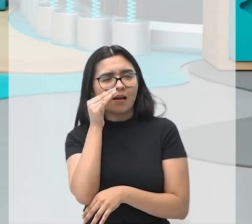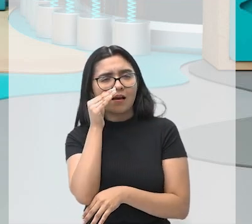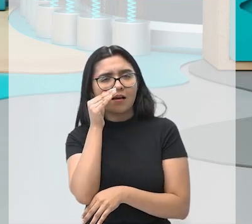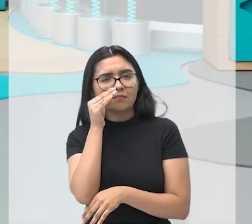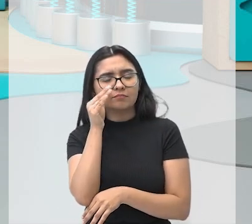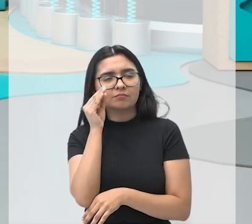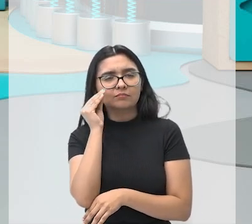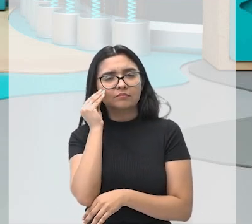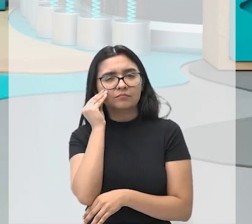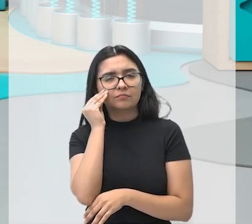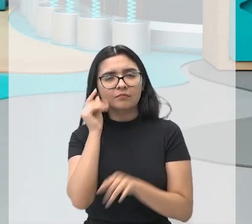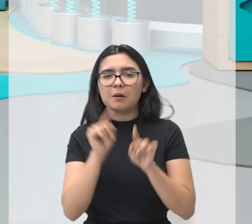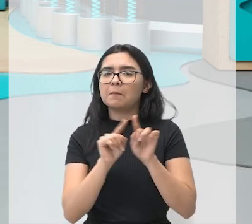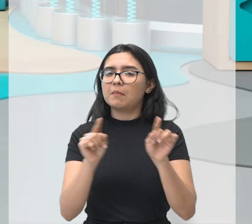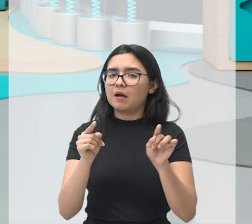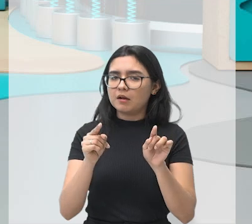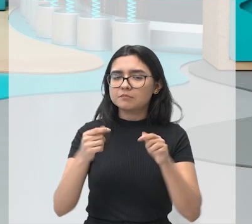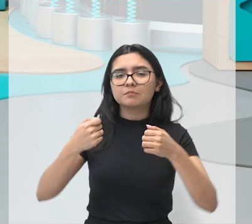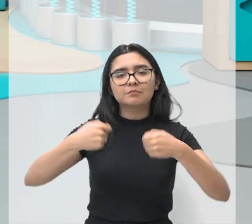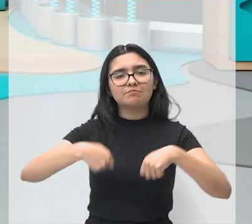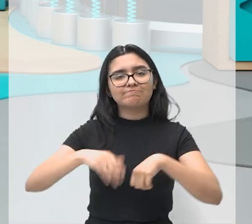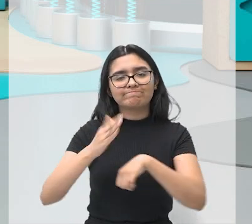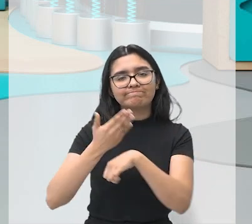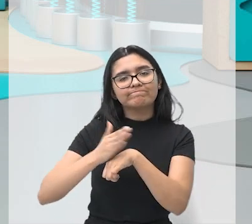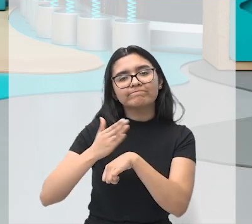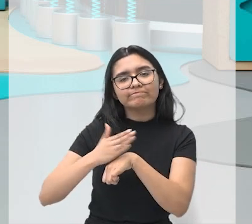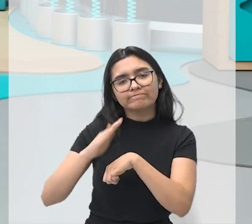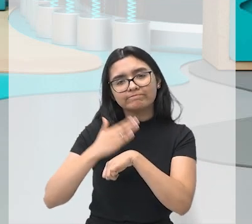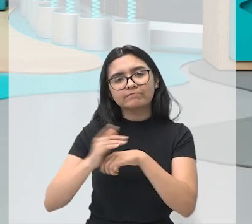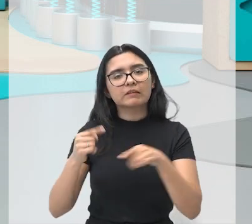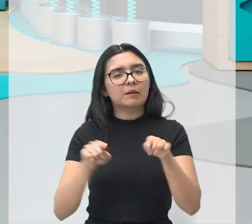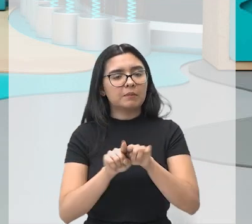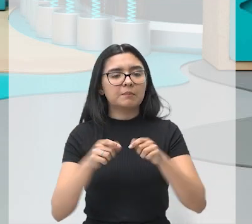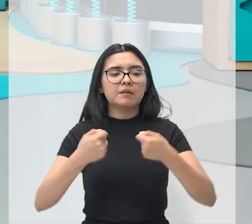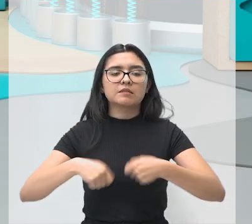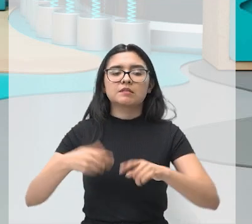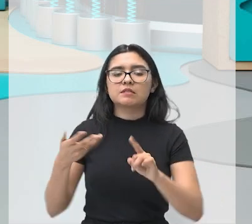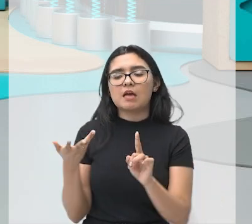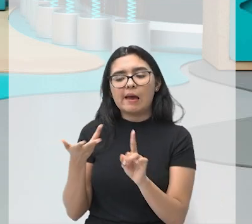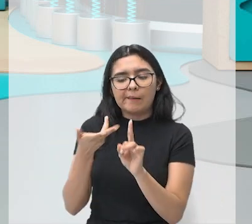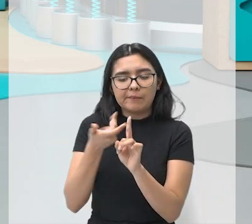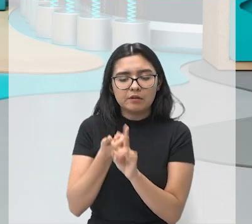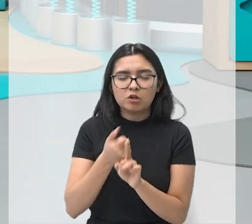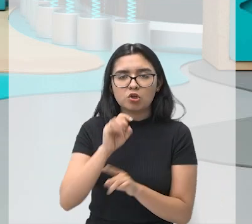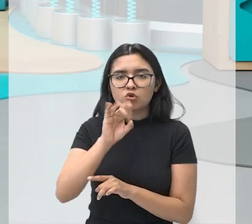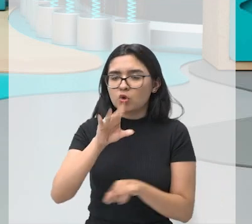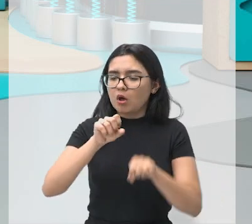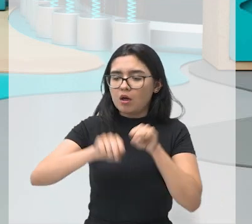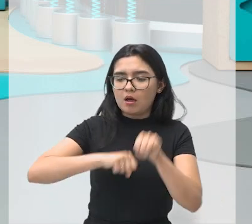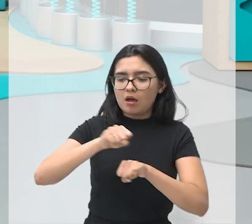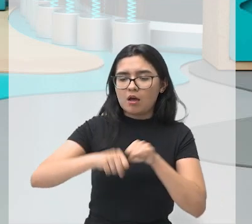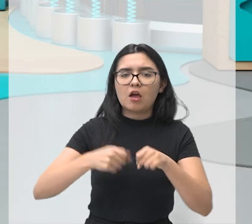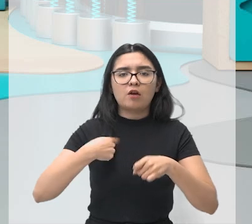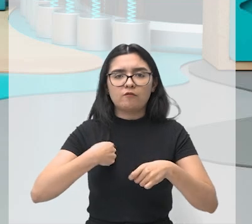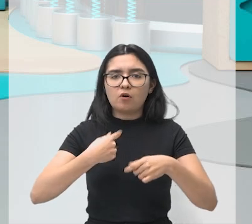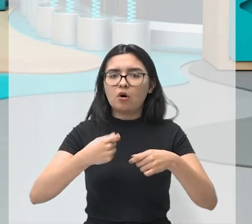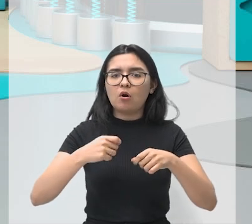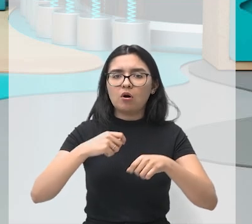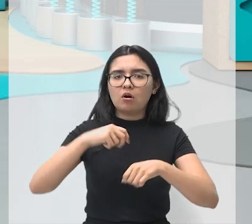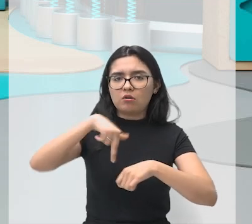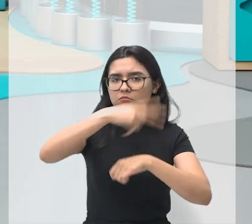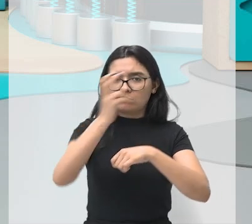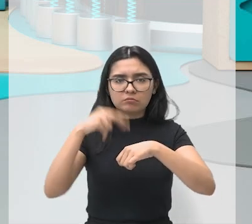mas é algo que demanda treino, demanda muita habilidade. Não é simplesmente pegar a bicicleta e eu vou virar